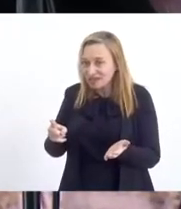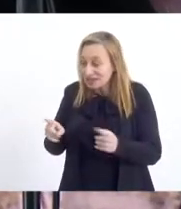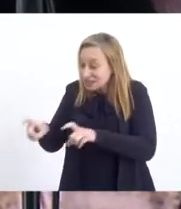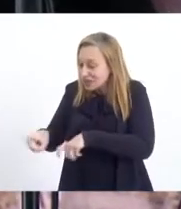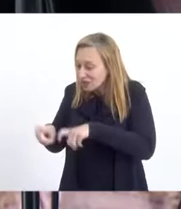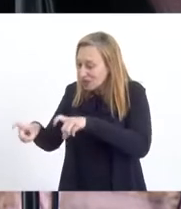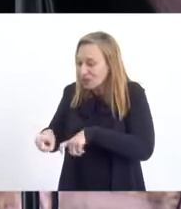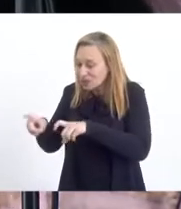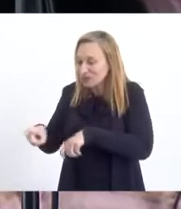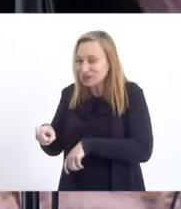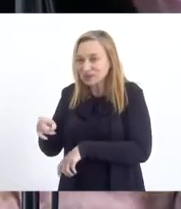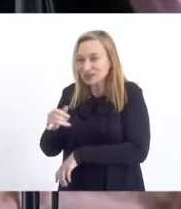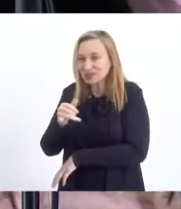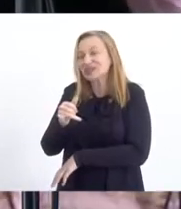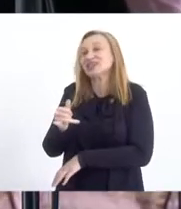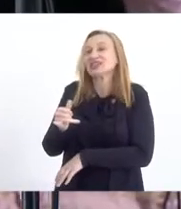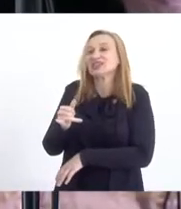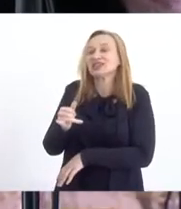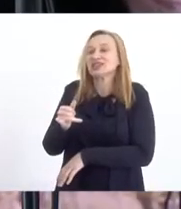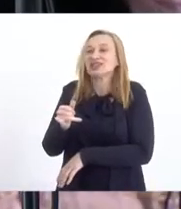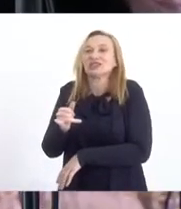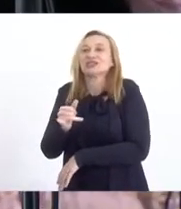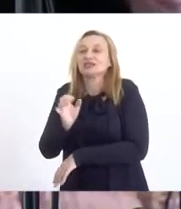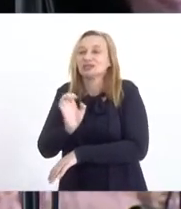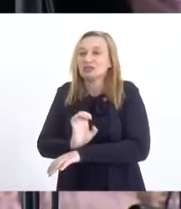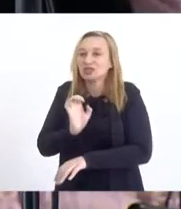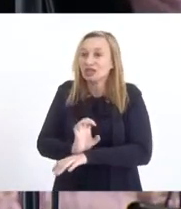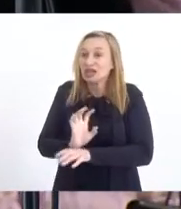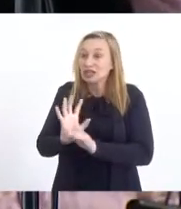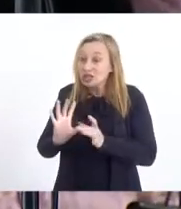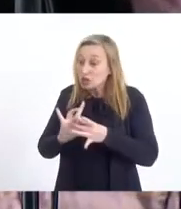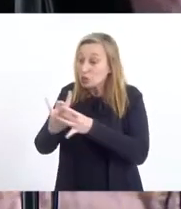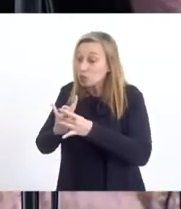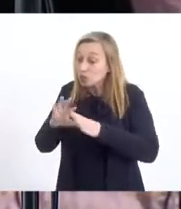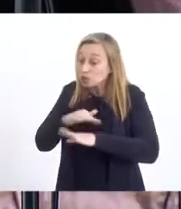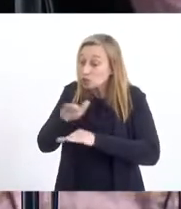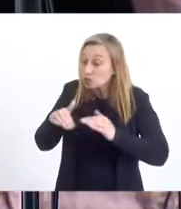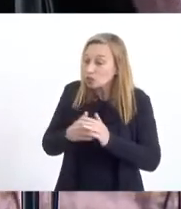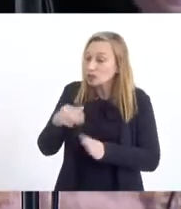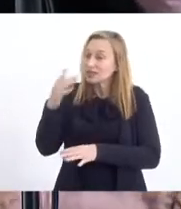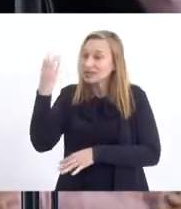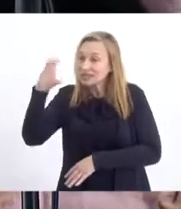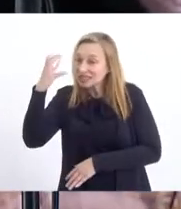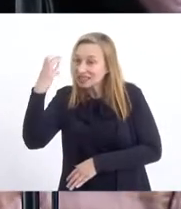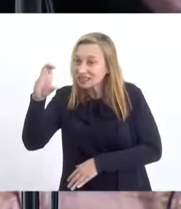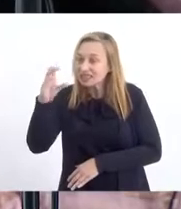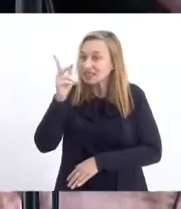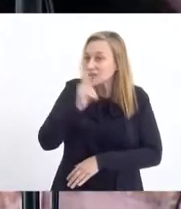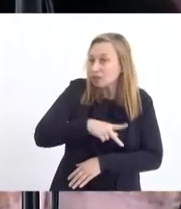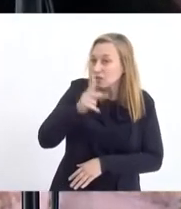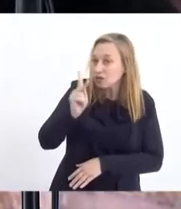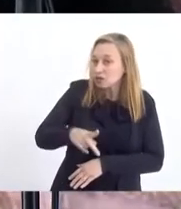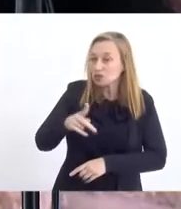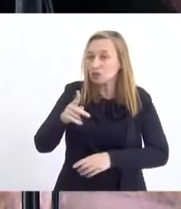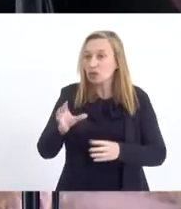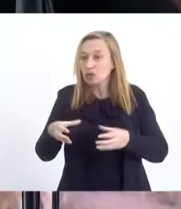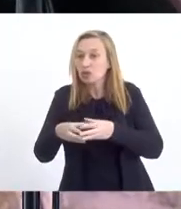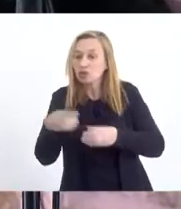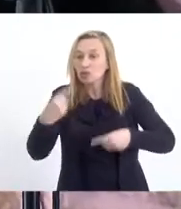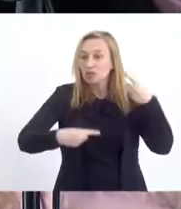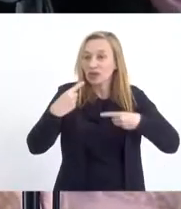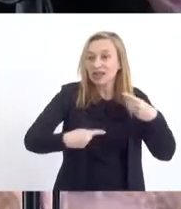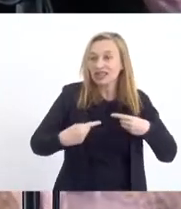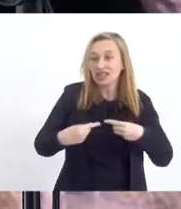só cientistas, pesquisadores, professores, classe política,